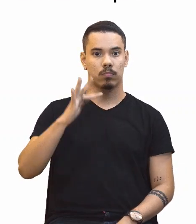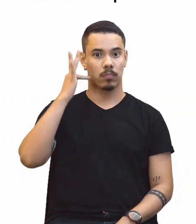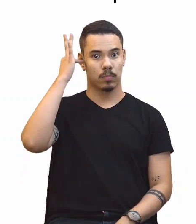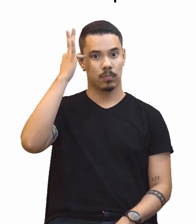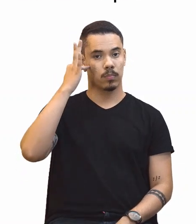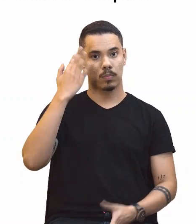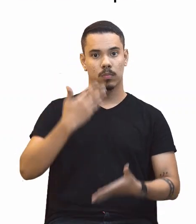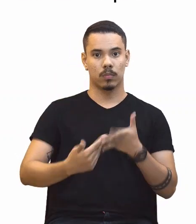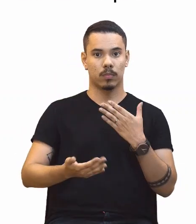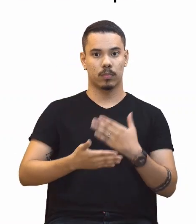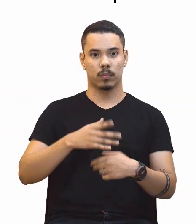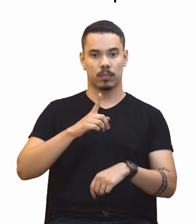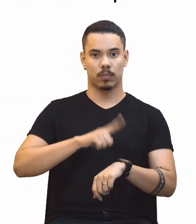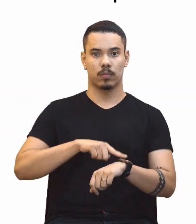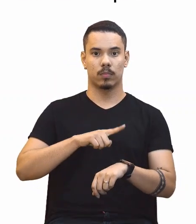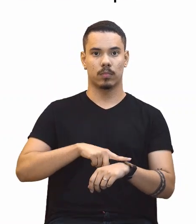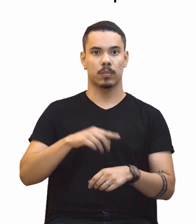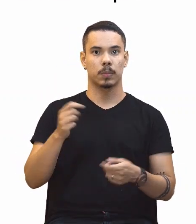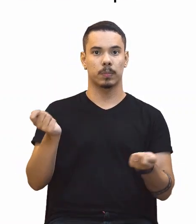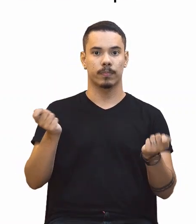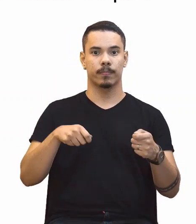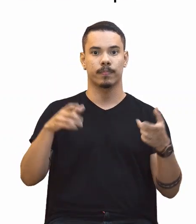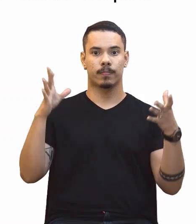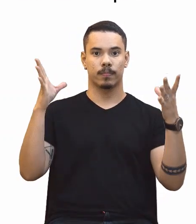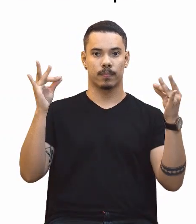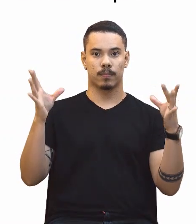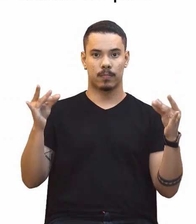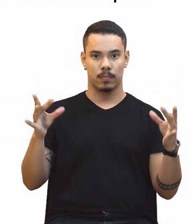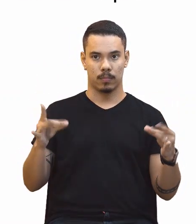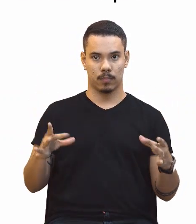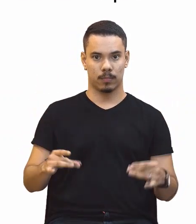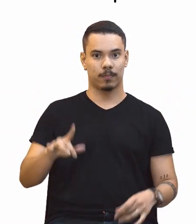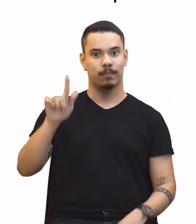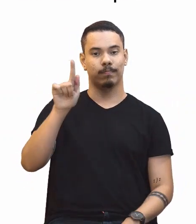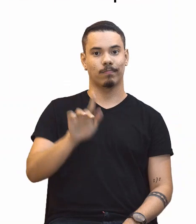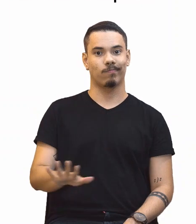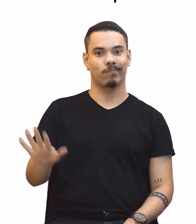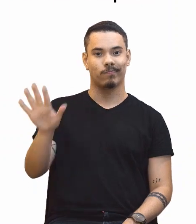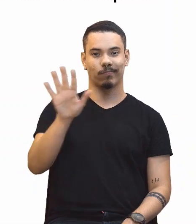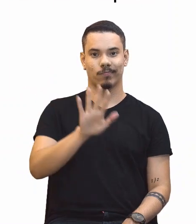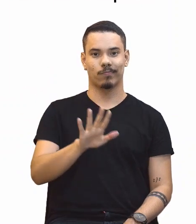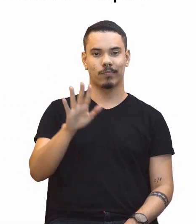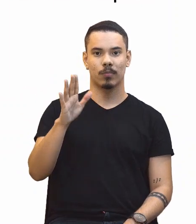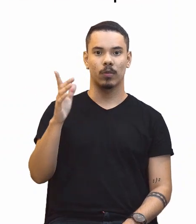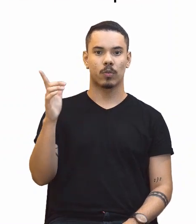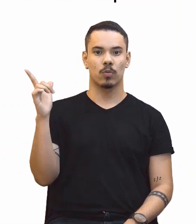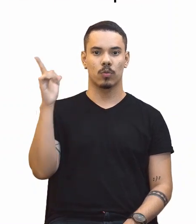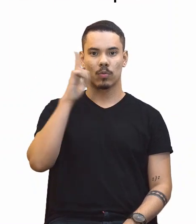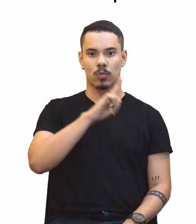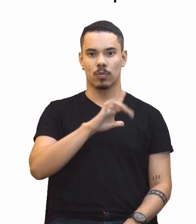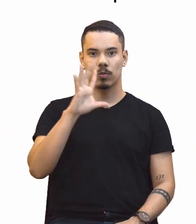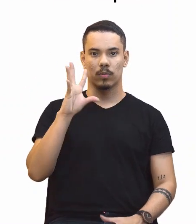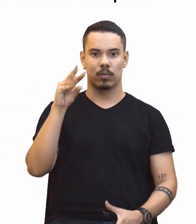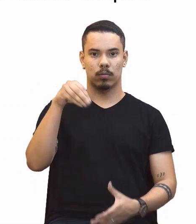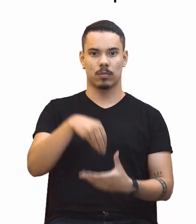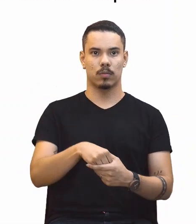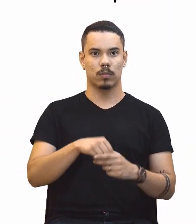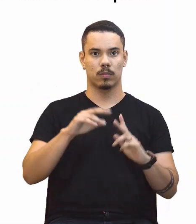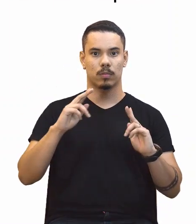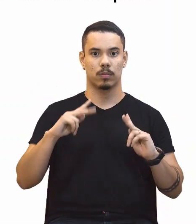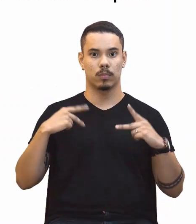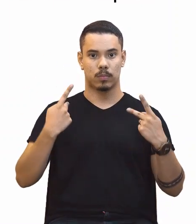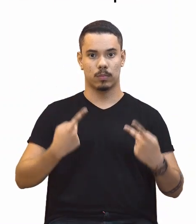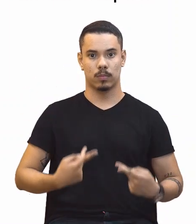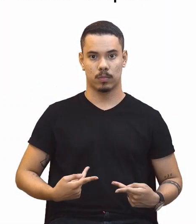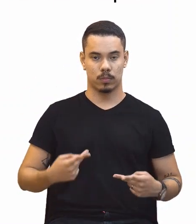tempo, para descrever a situação geral em que se encontra a humanidade.